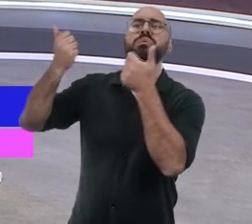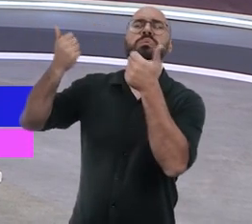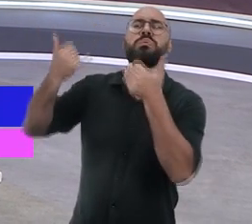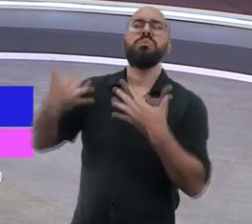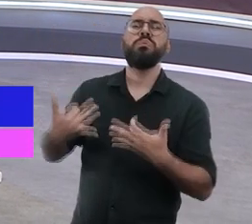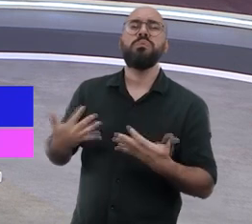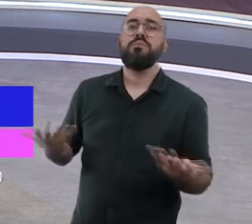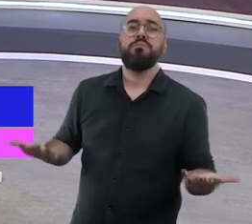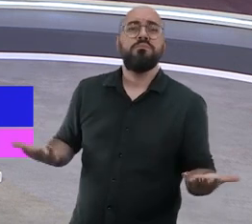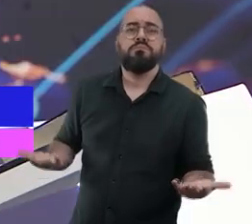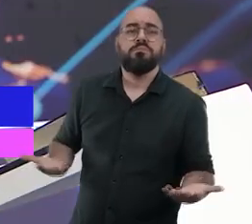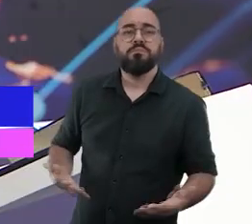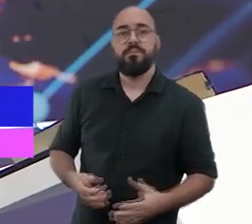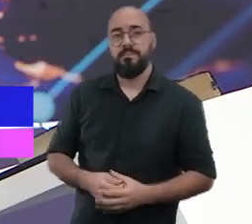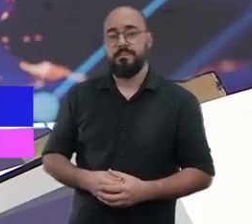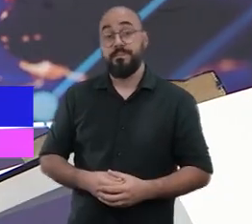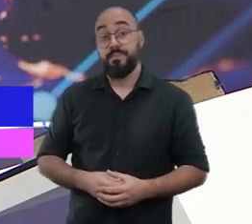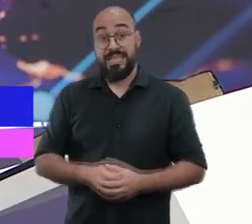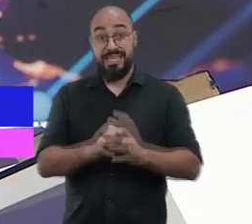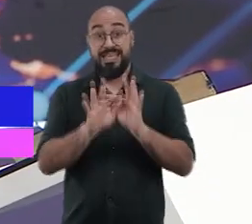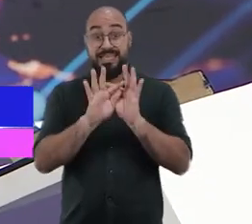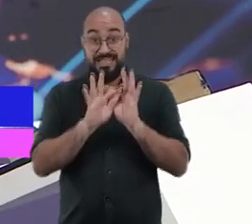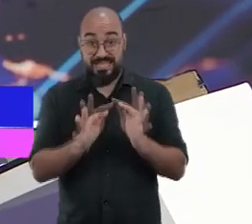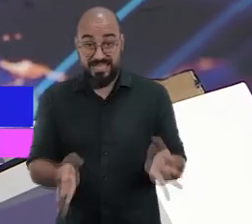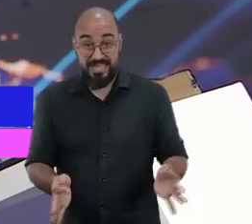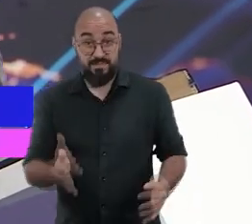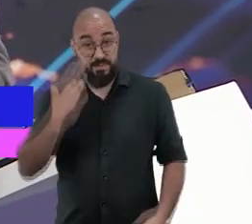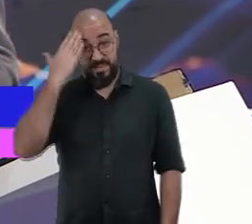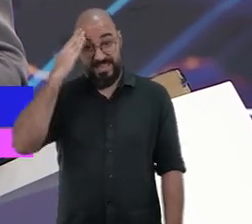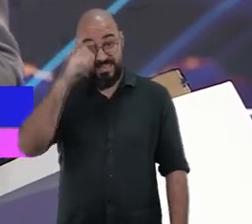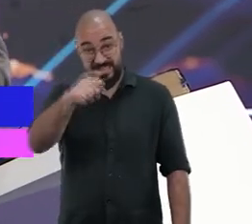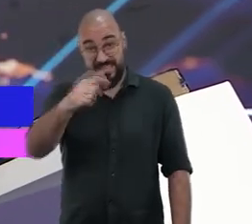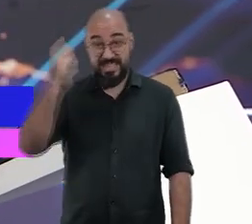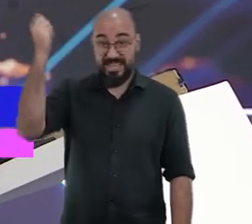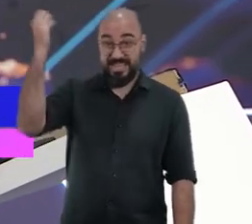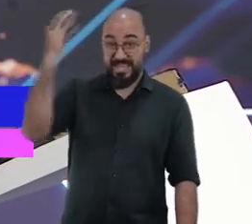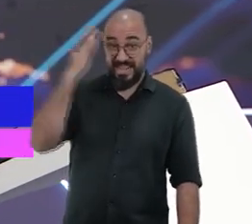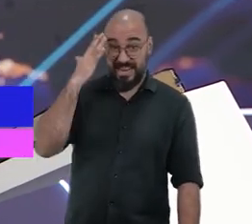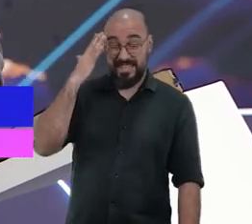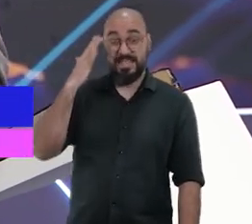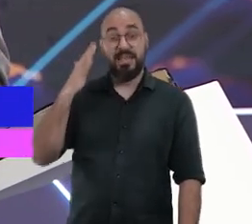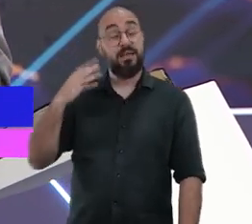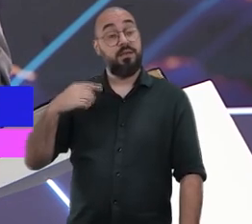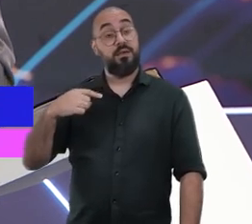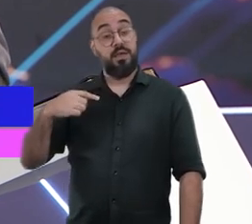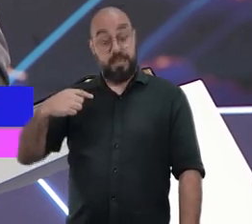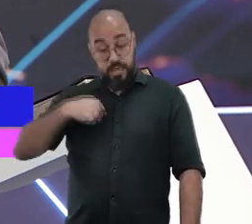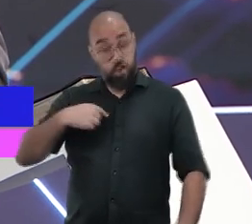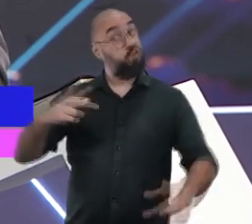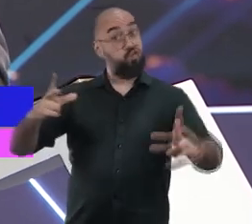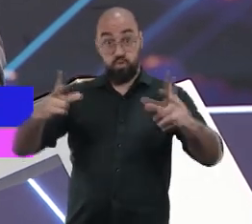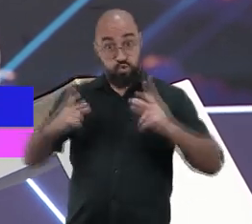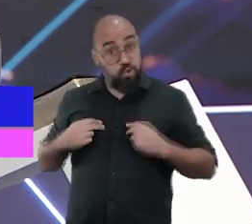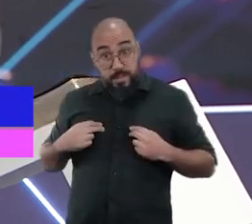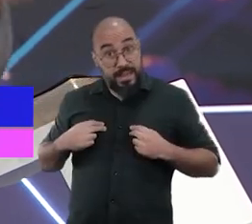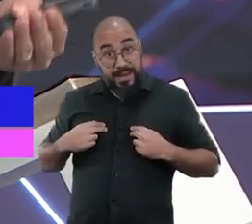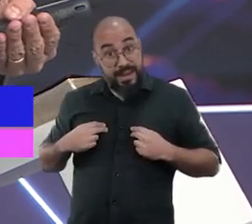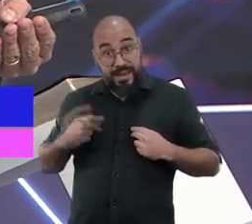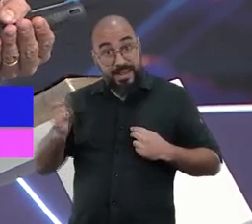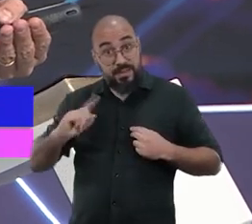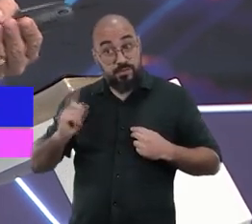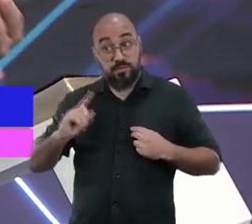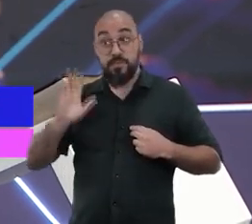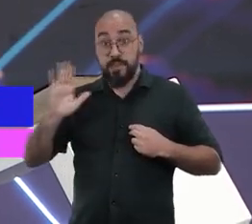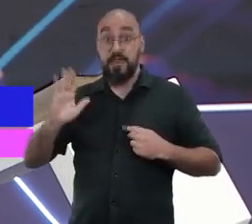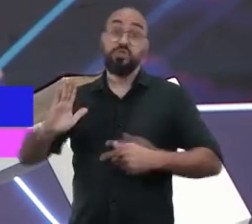graça? A forma mais simples de entender graça é um favor imerecido. A graça